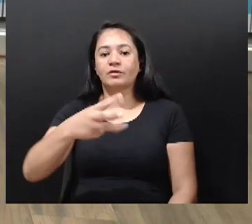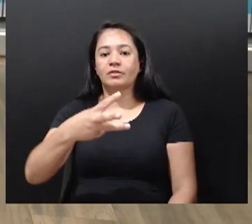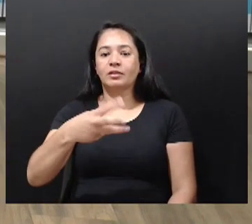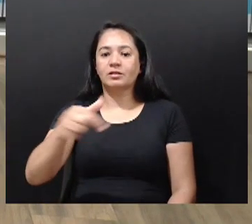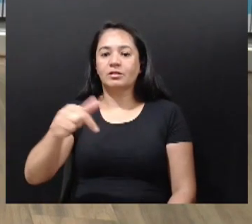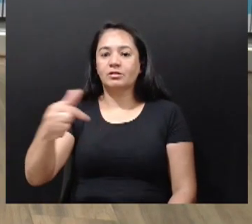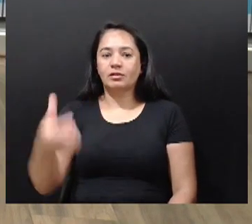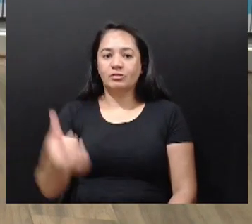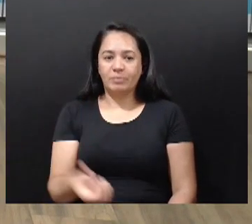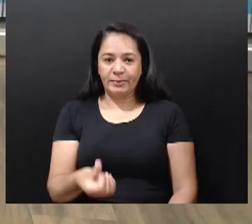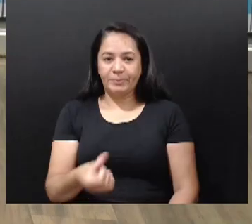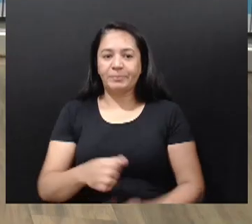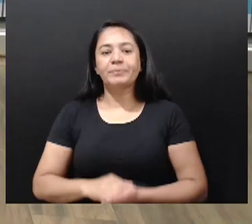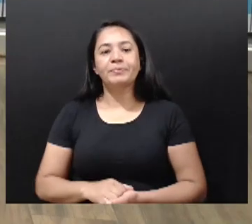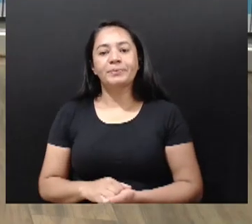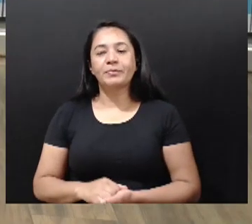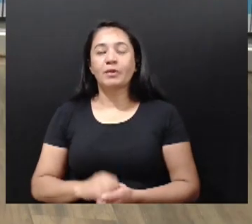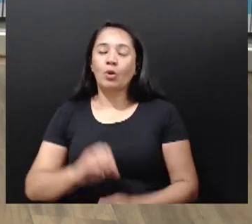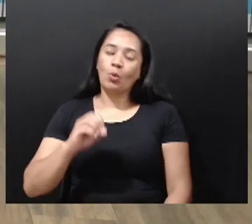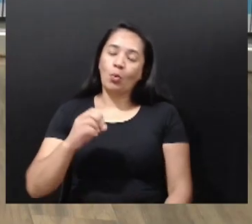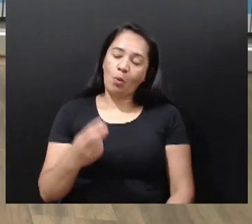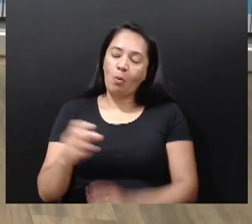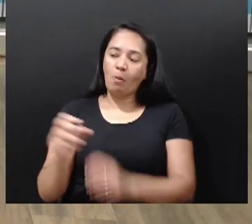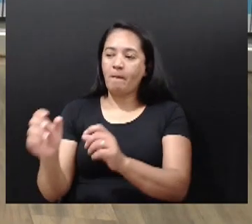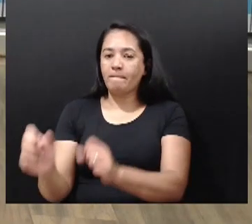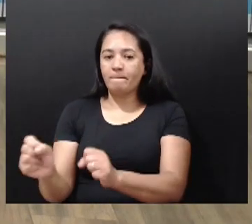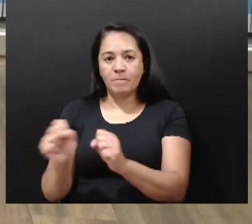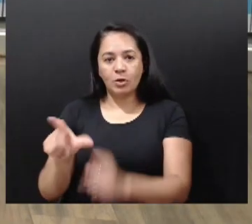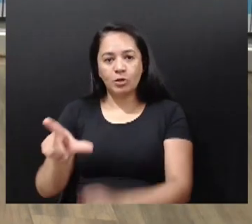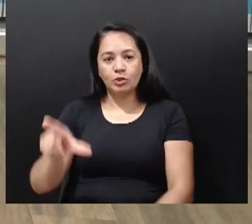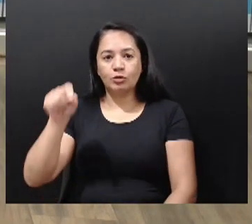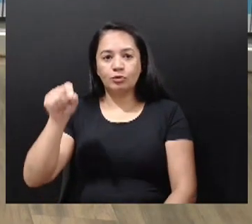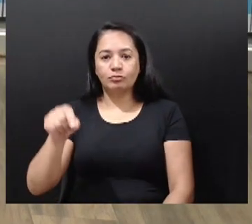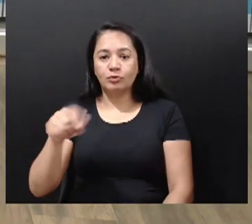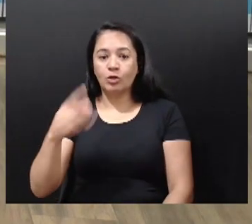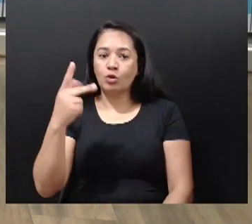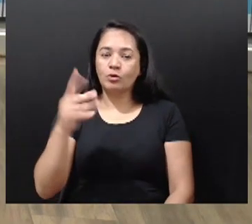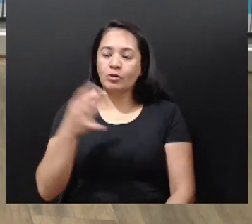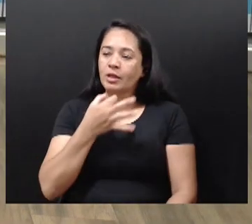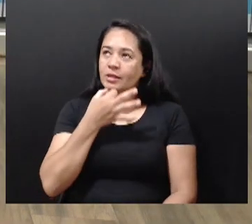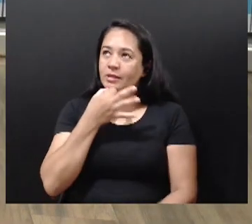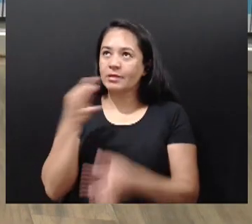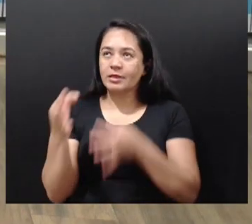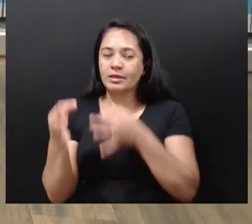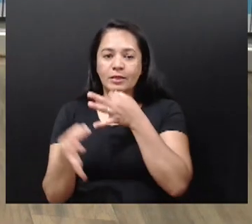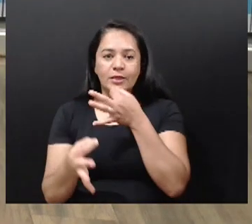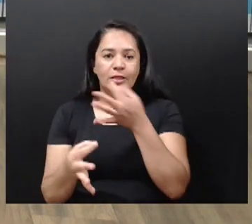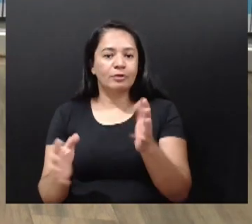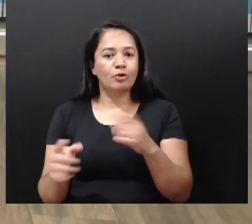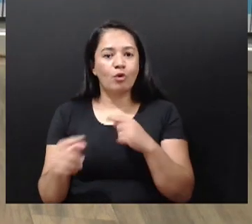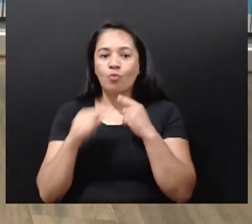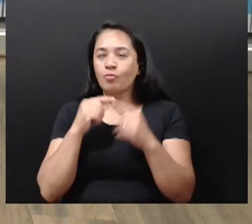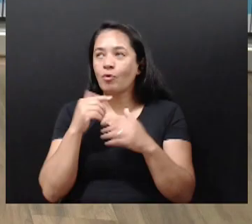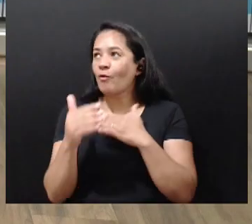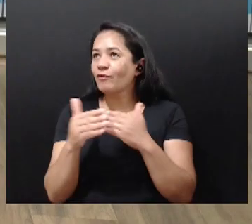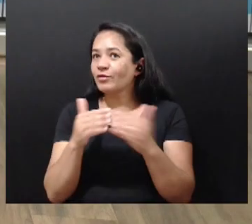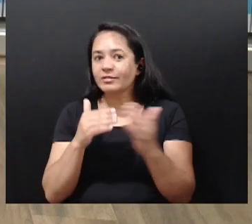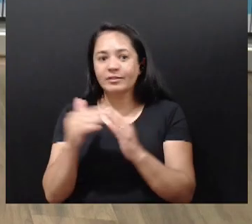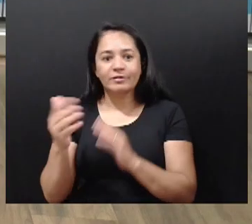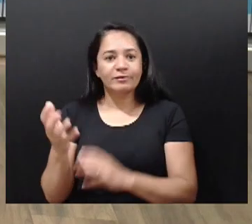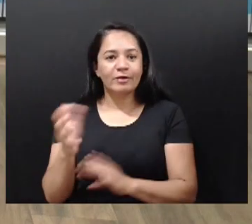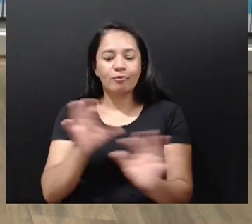978293776. Ou você tem a opção de mandar o seu elogio, uma crítica construtiva, o que você quer assistir aqui no